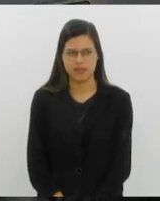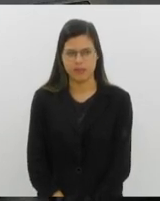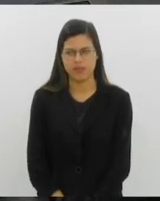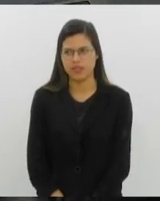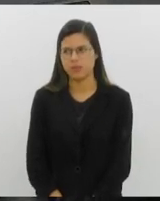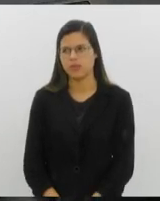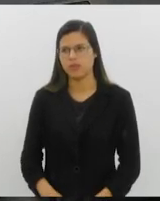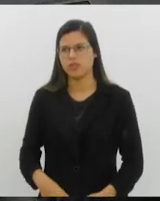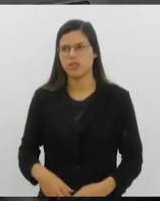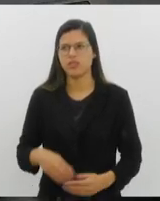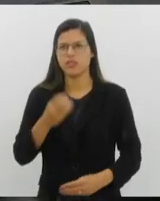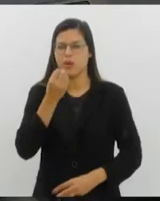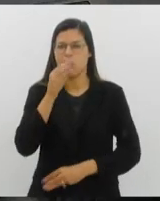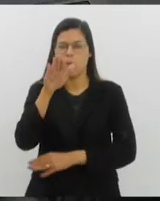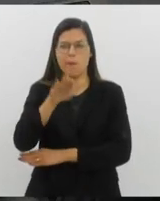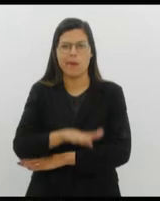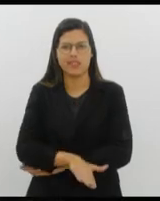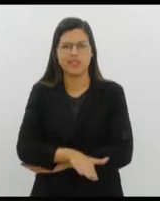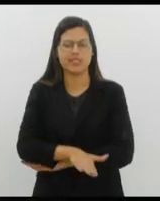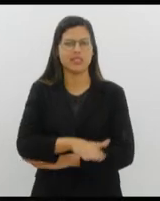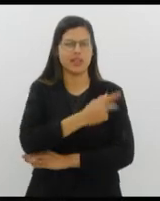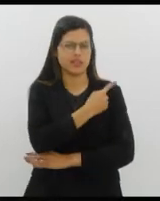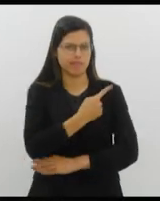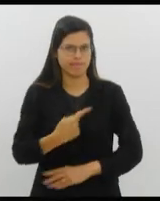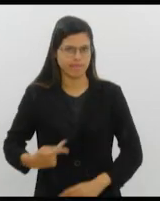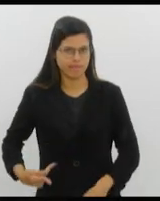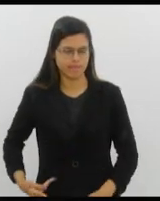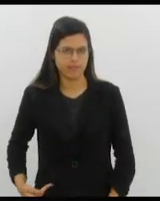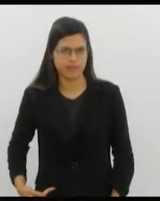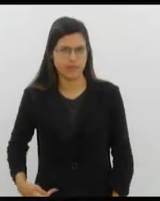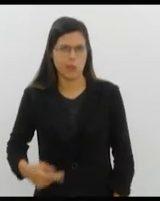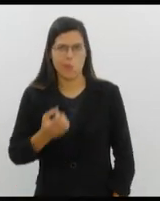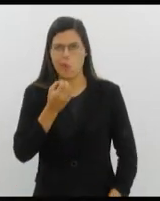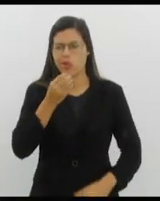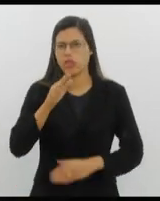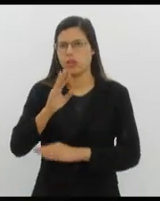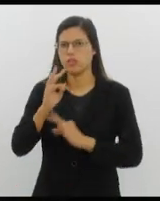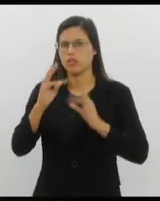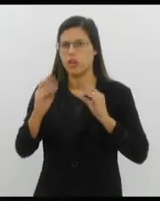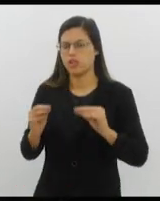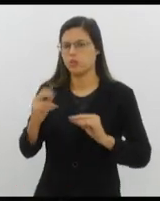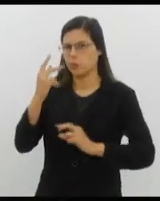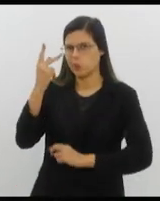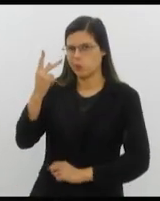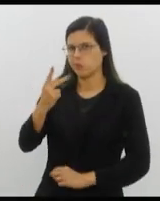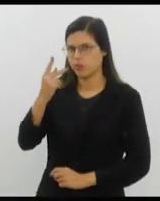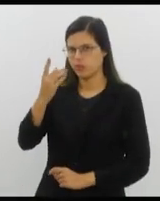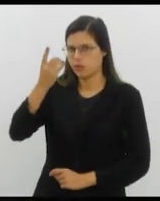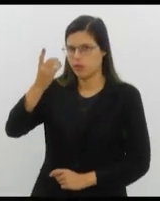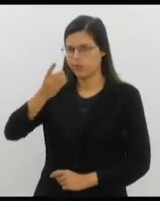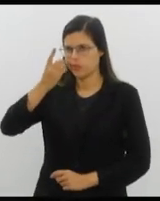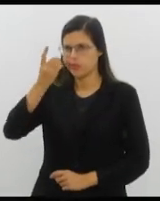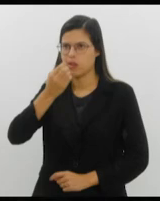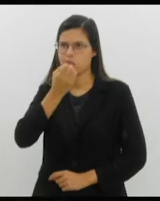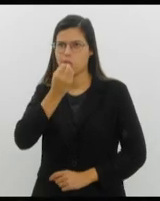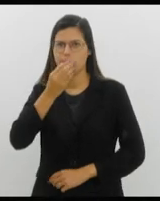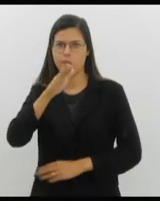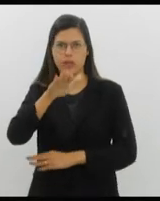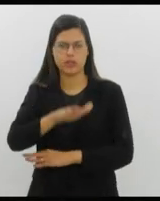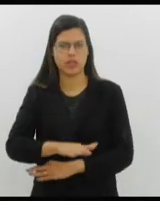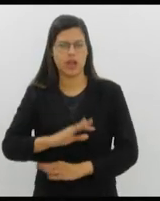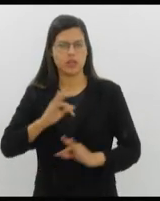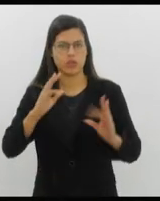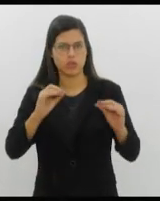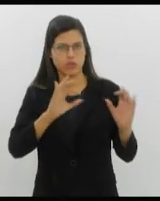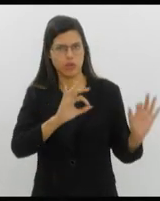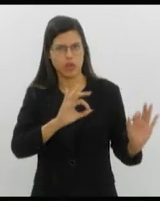Boa tarde, nobre presidente. Boa tarde a todos os parlamentares. Boa tarde a todos que nos